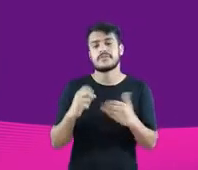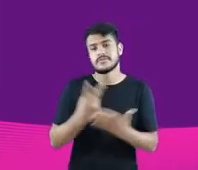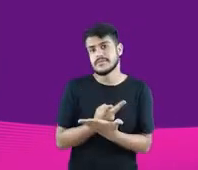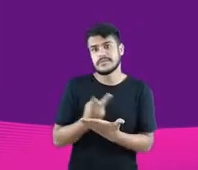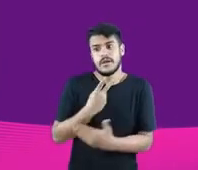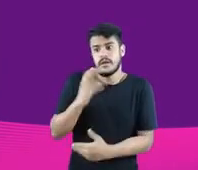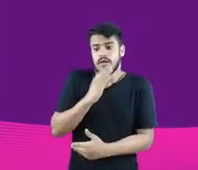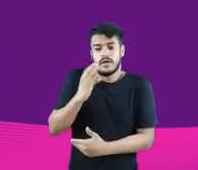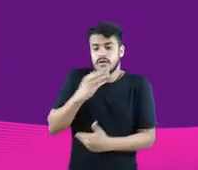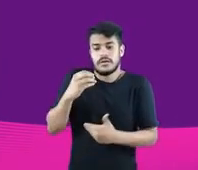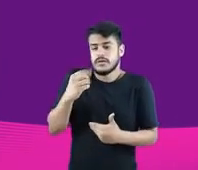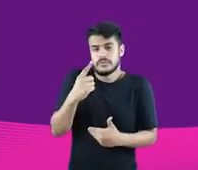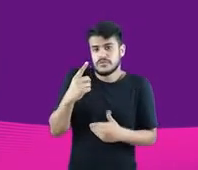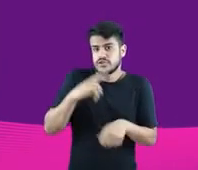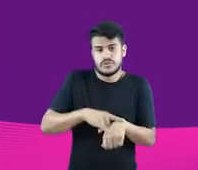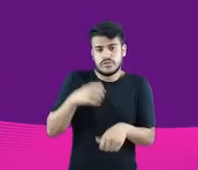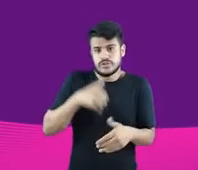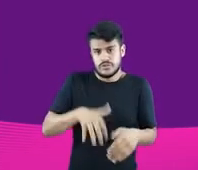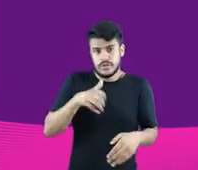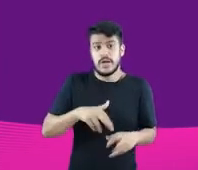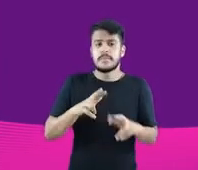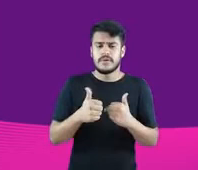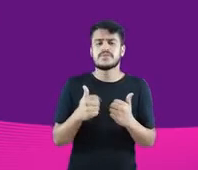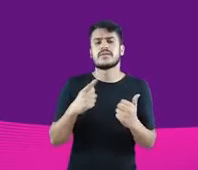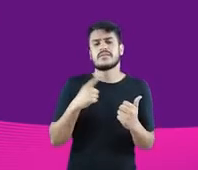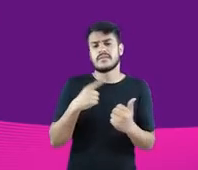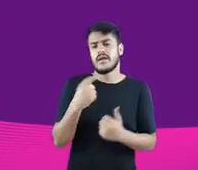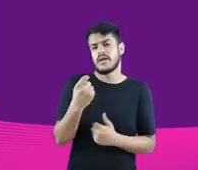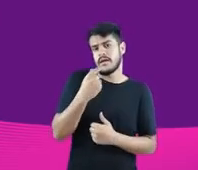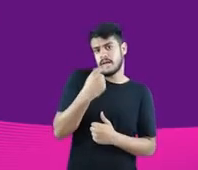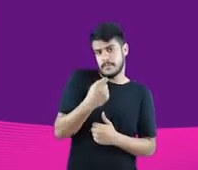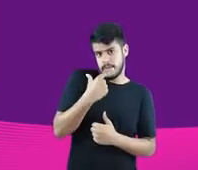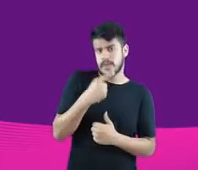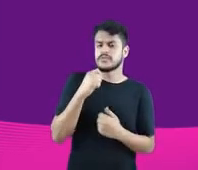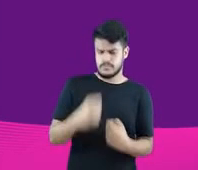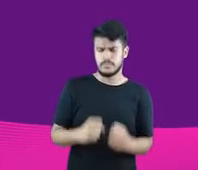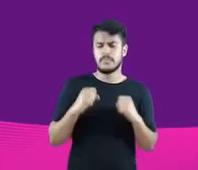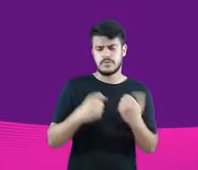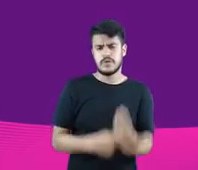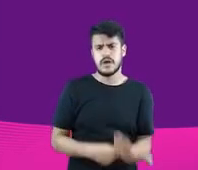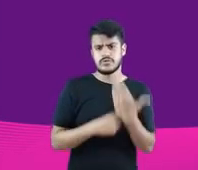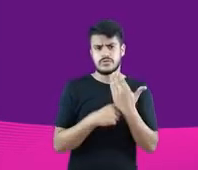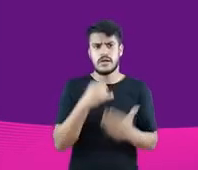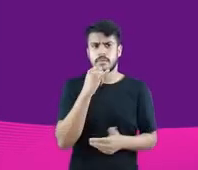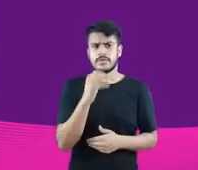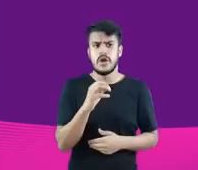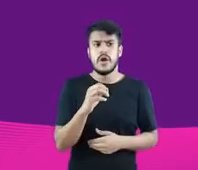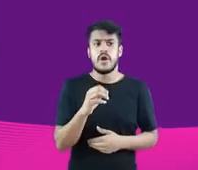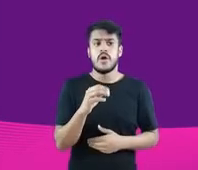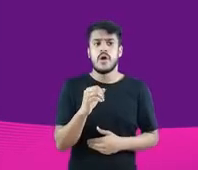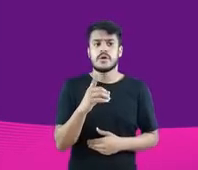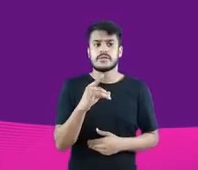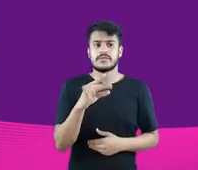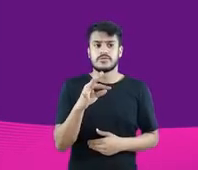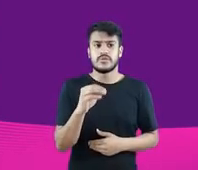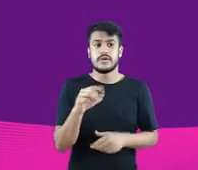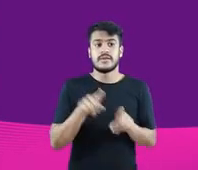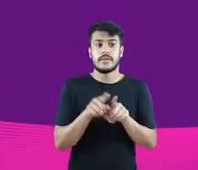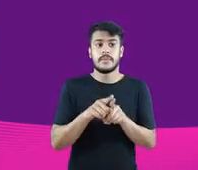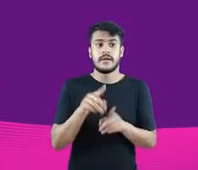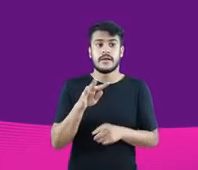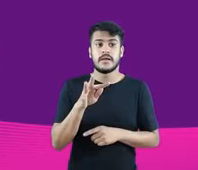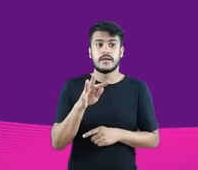terapia farmacológica com antimuscarínico está indicada, a oxiglutinina e o tolterodina, o destrol,